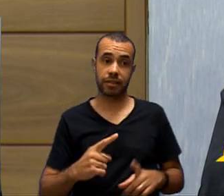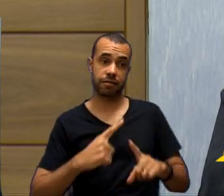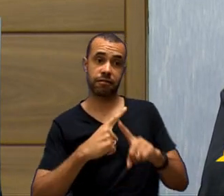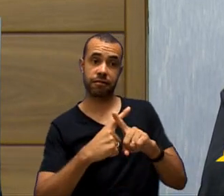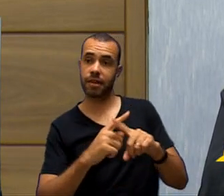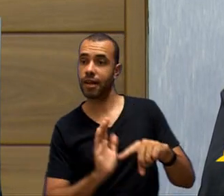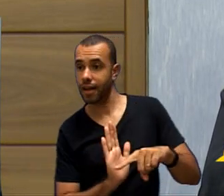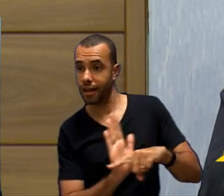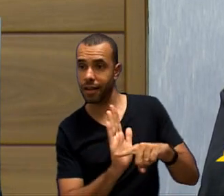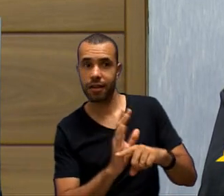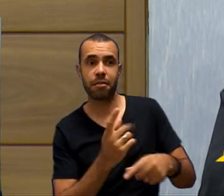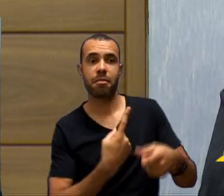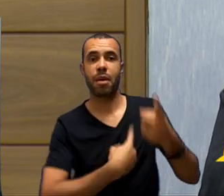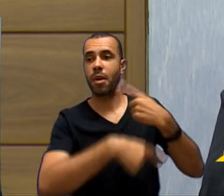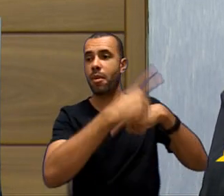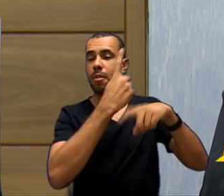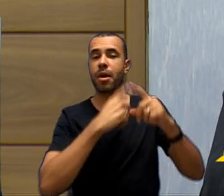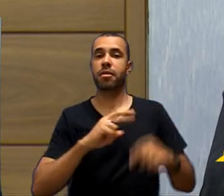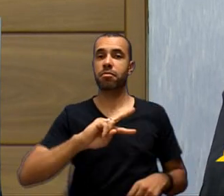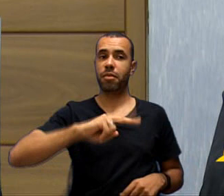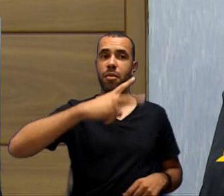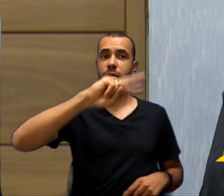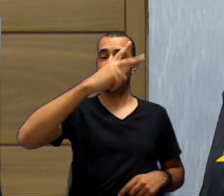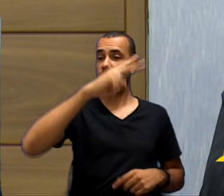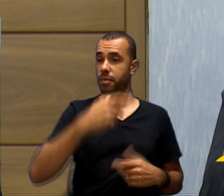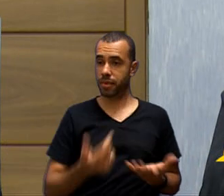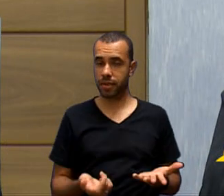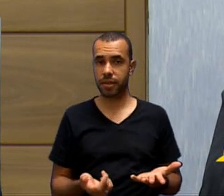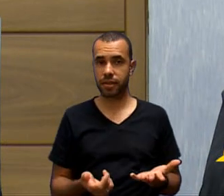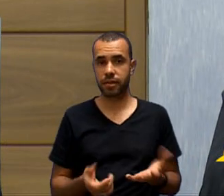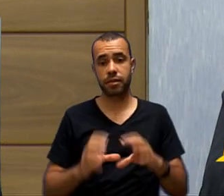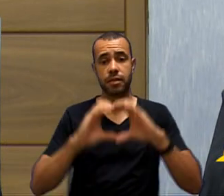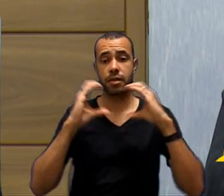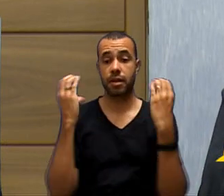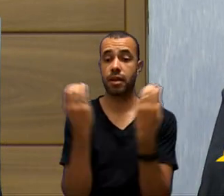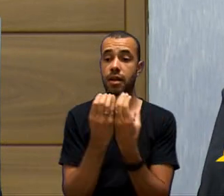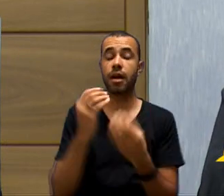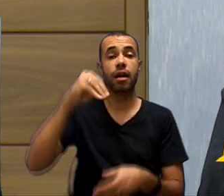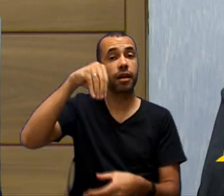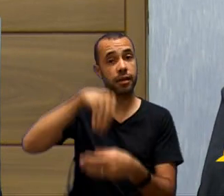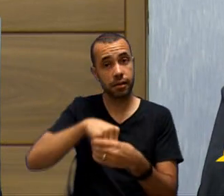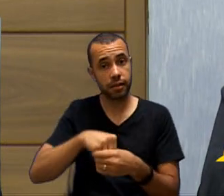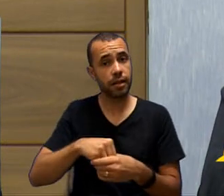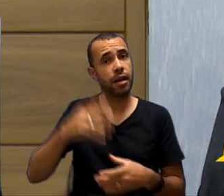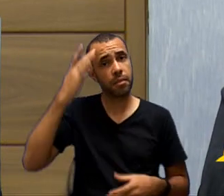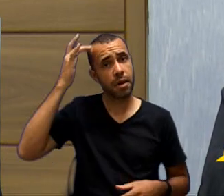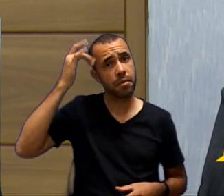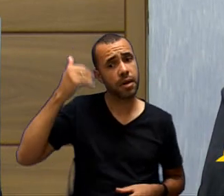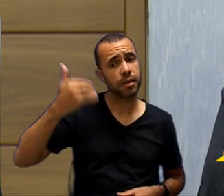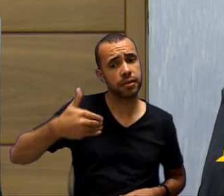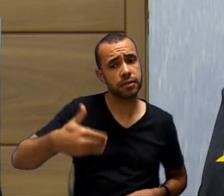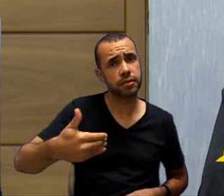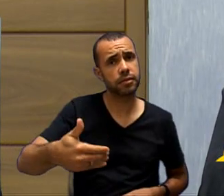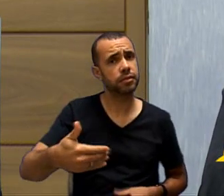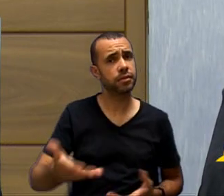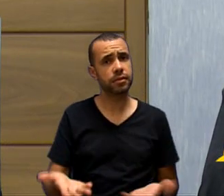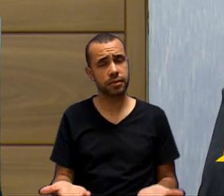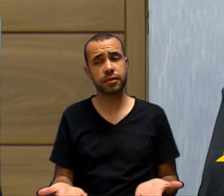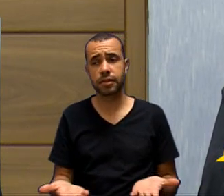todos os atos desta casa aqui praticados diariamente. E a primeira